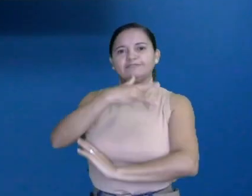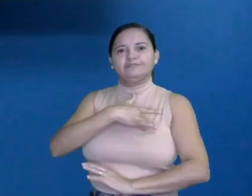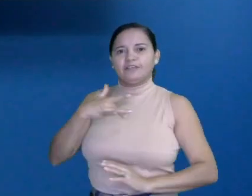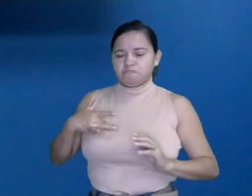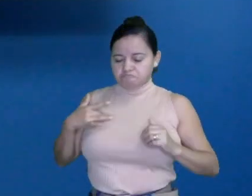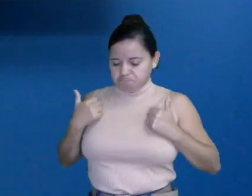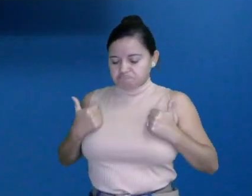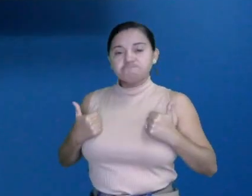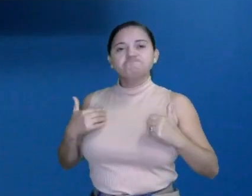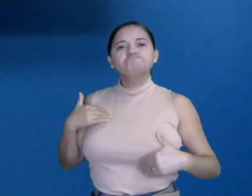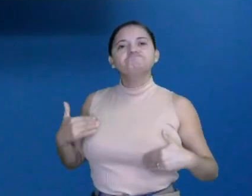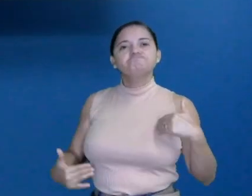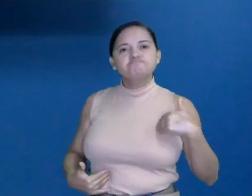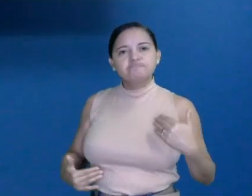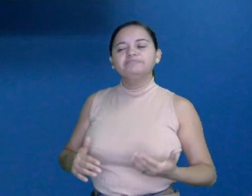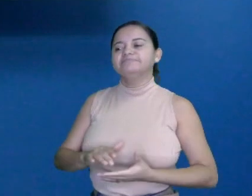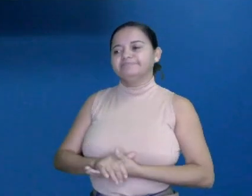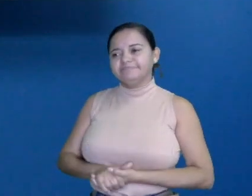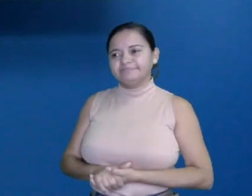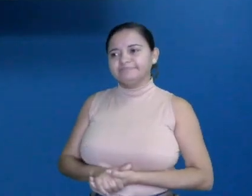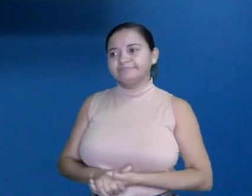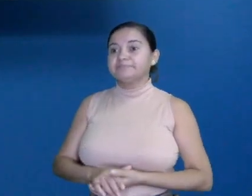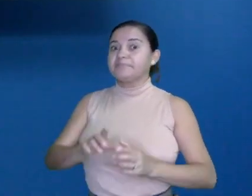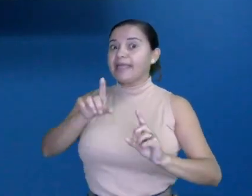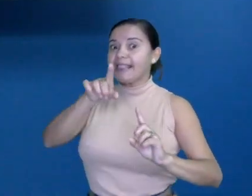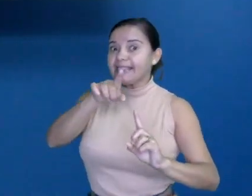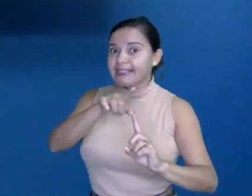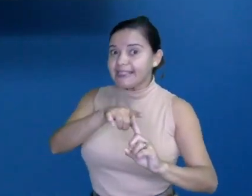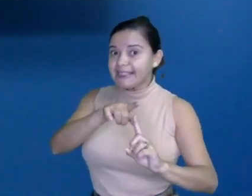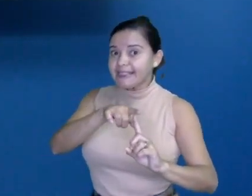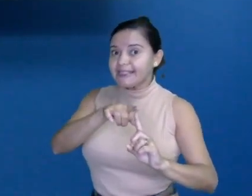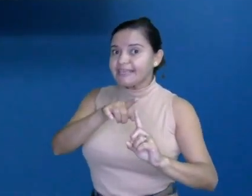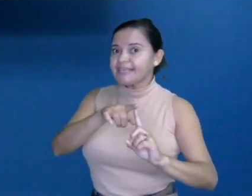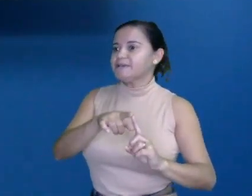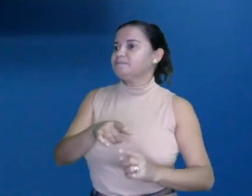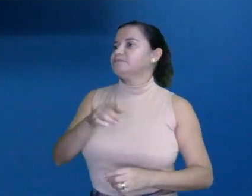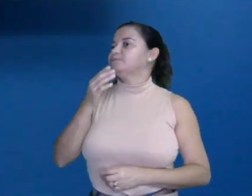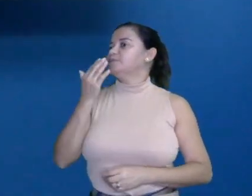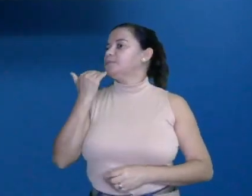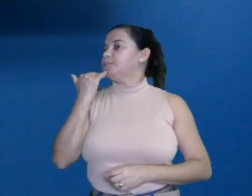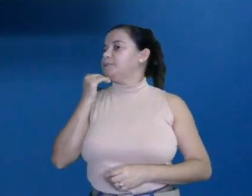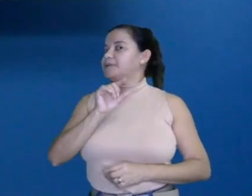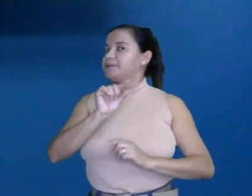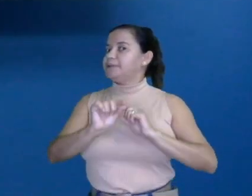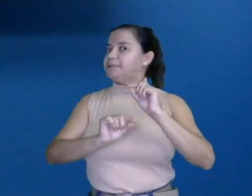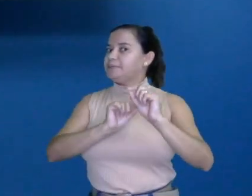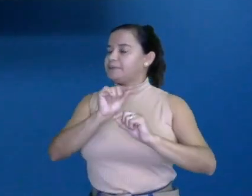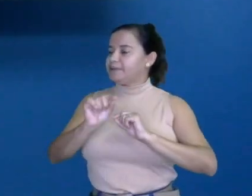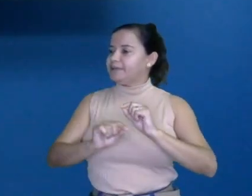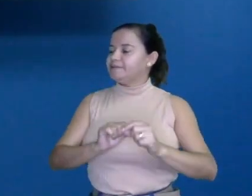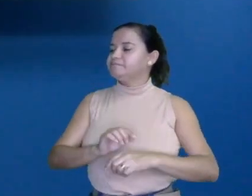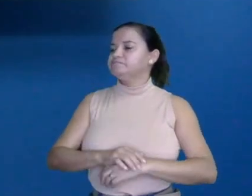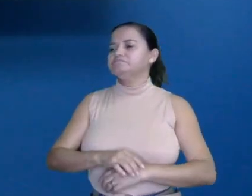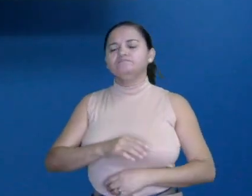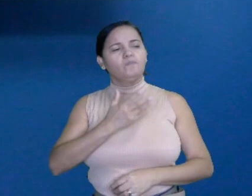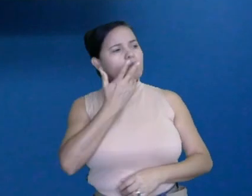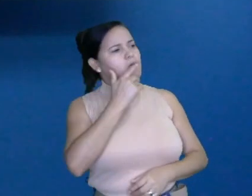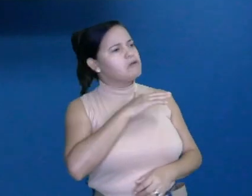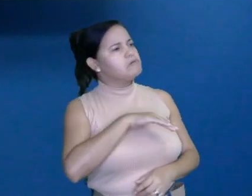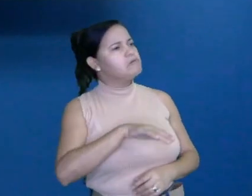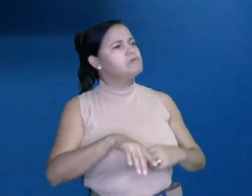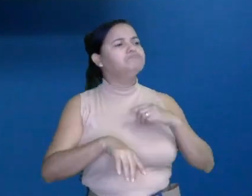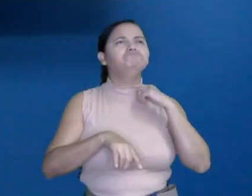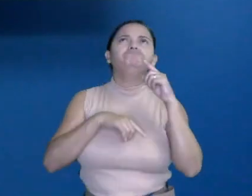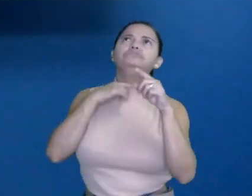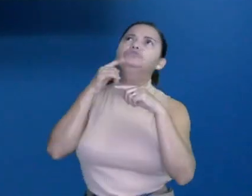ok? Então vamos lá. Que tipos de alimentos nós devemos comer? Tem muita criança que tem essa dúvida. O